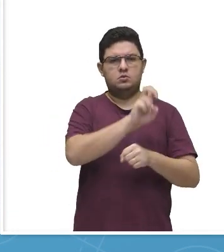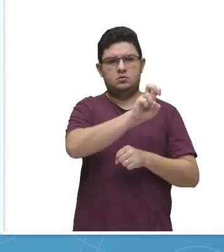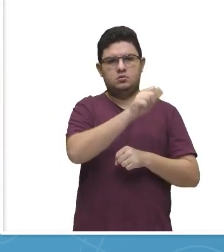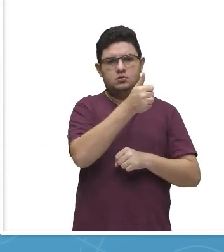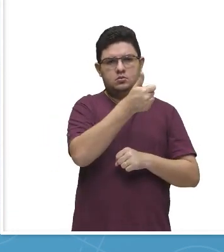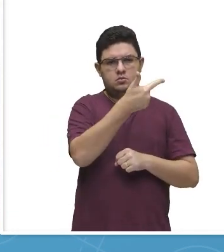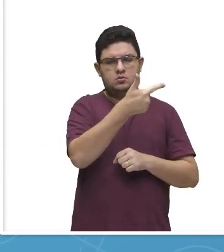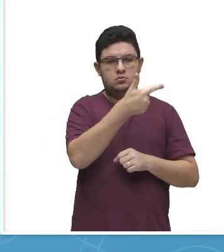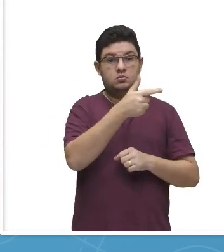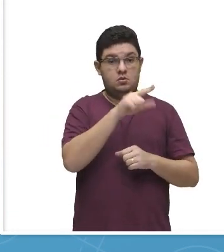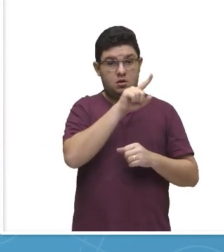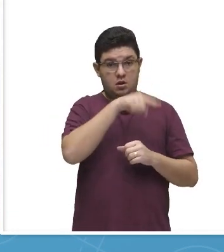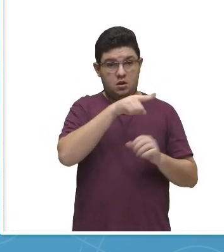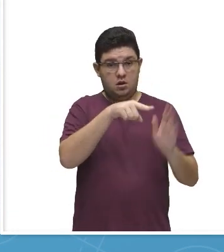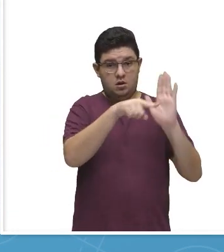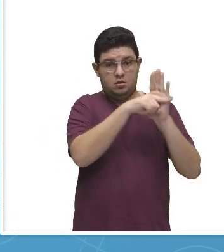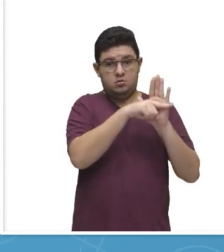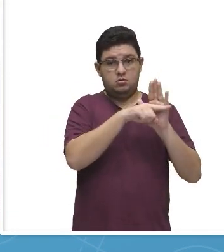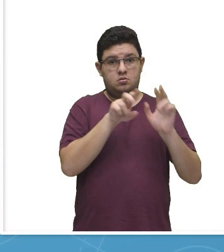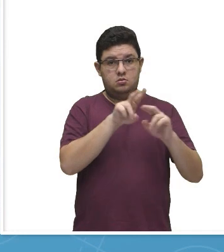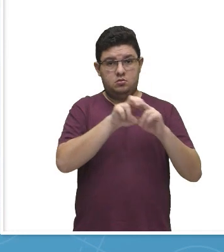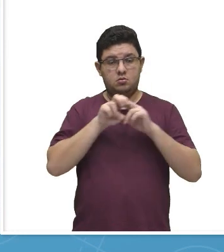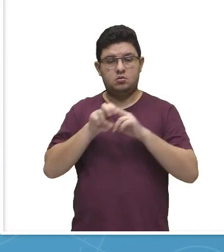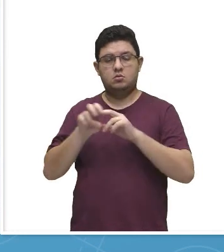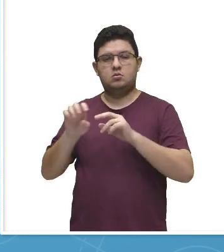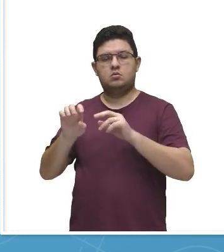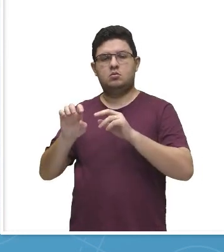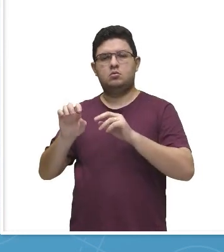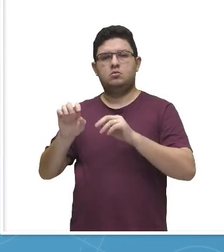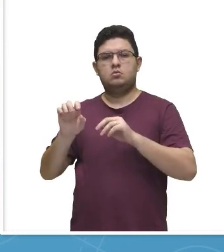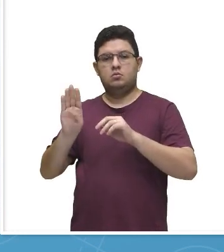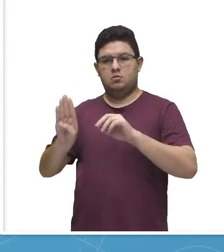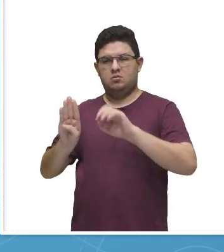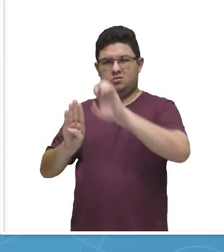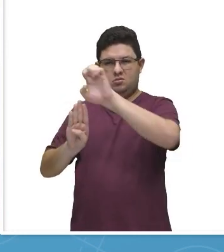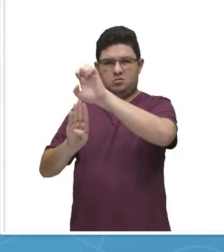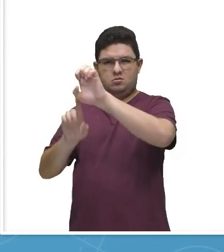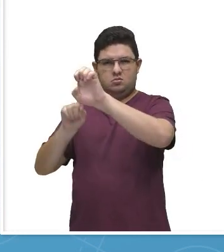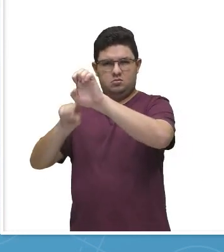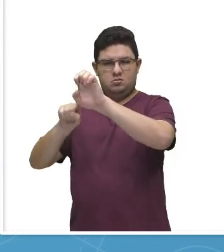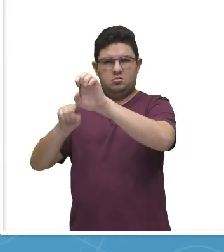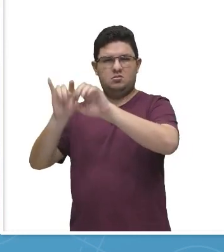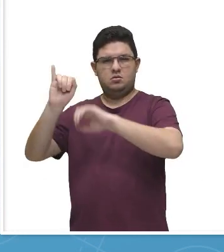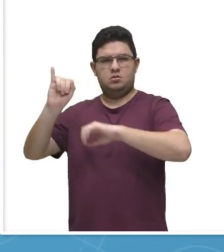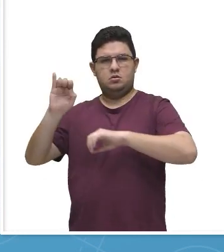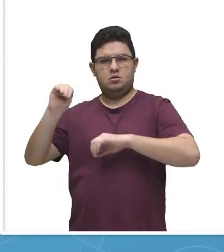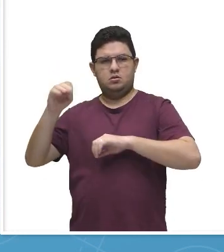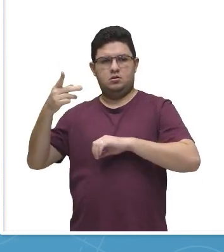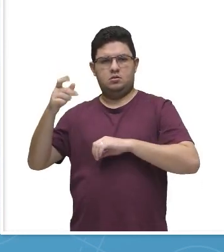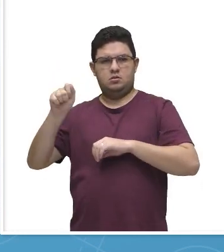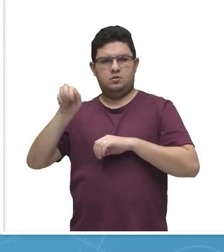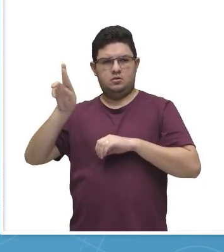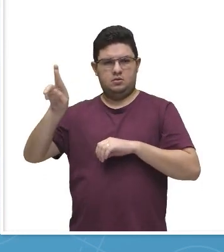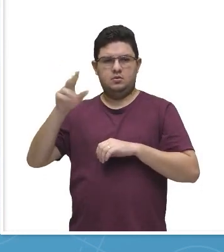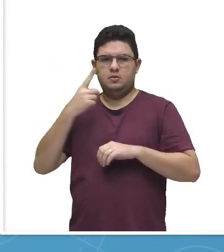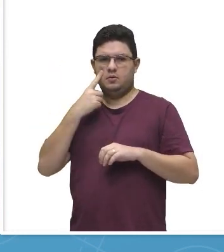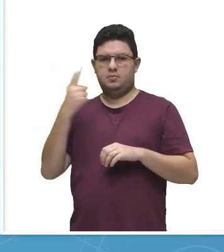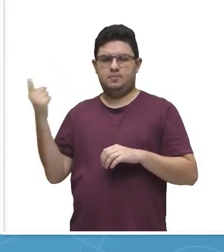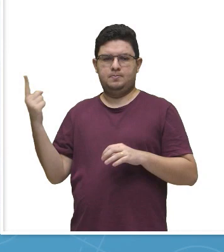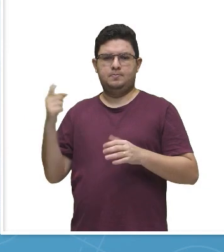colocar 512, a questão, o item aí, ela está incorreta.